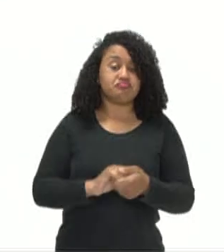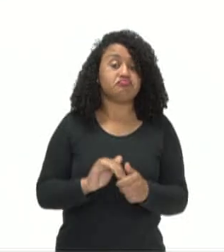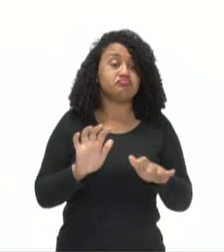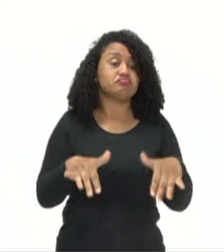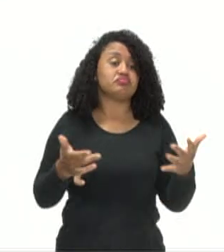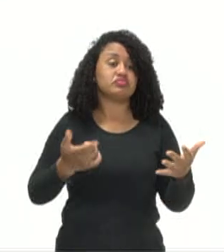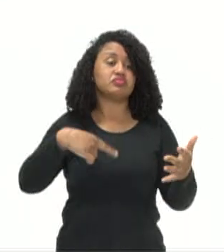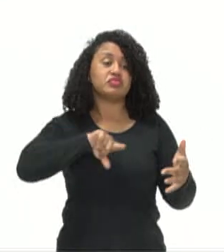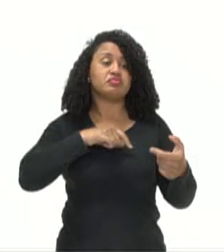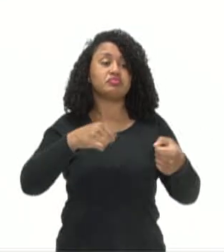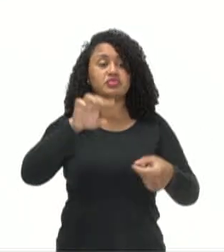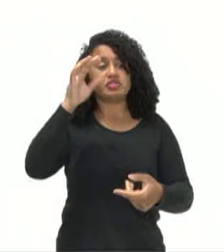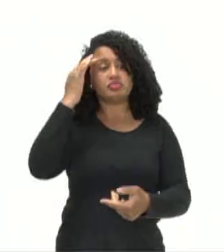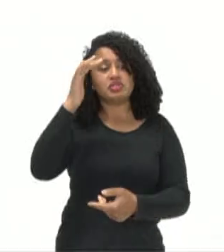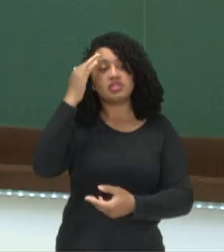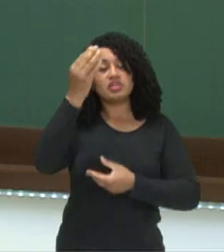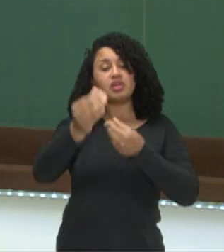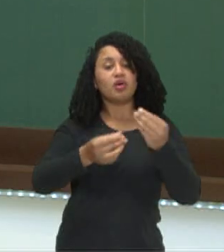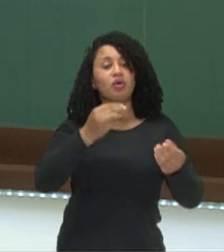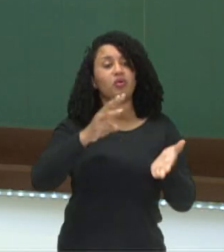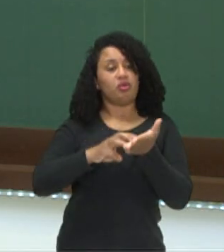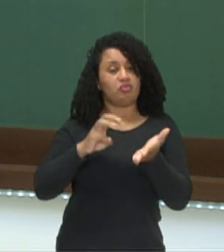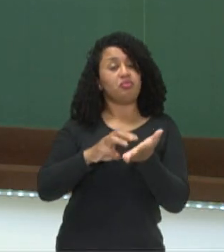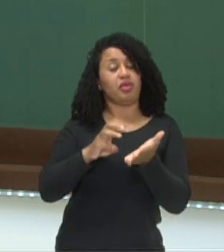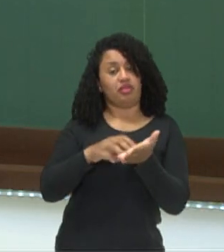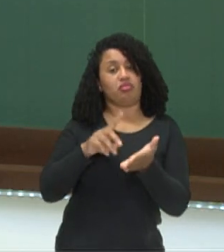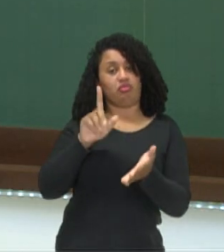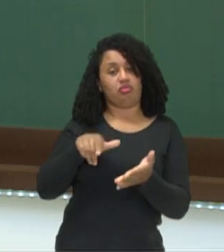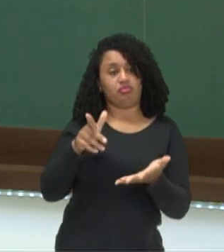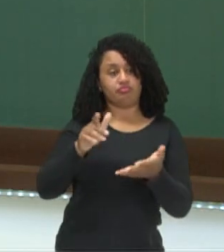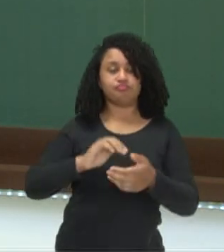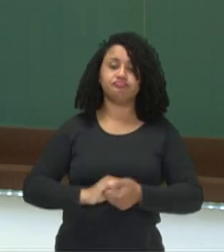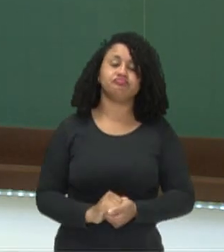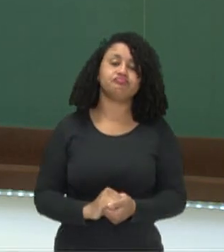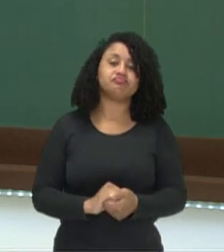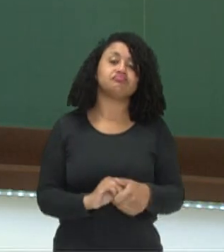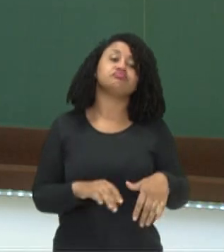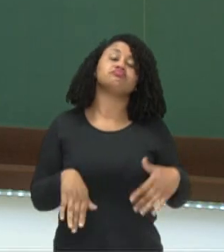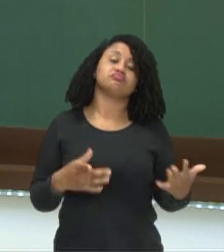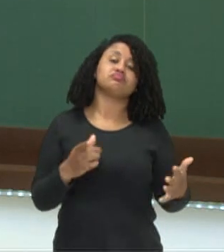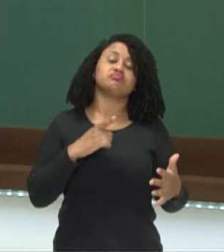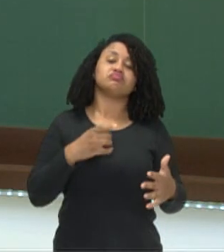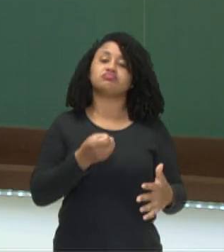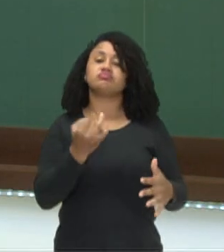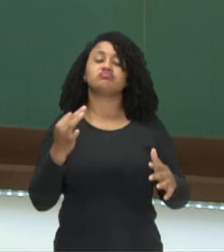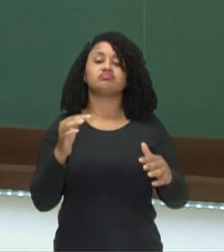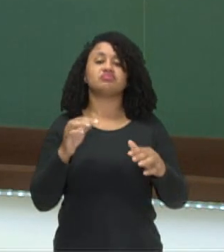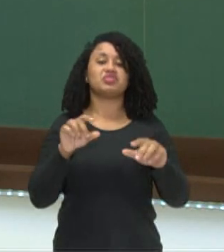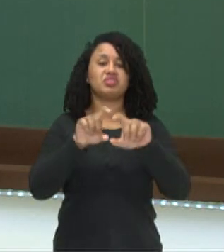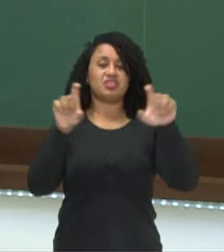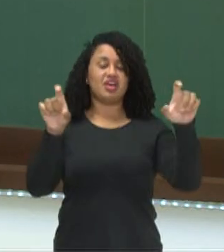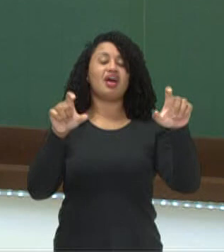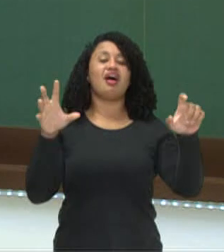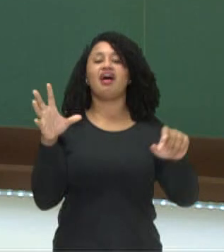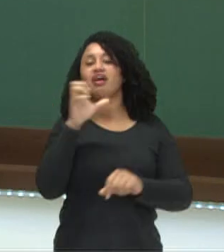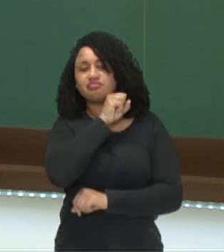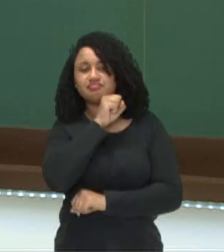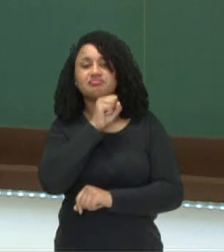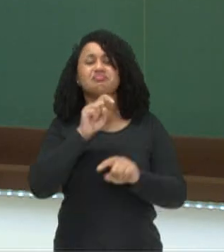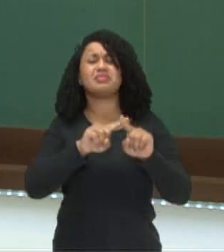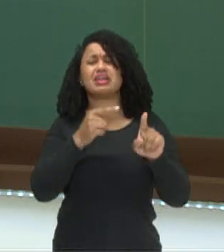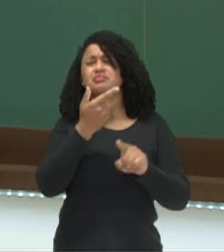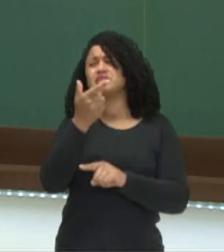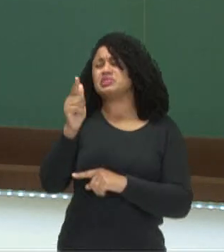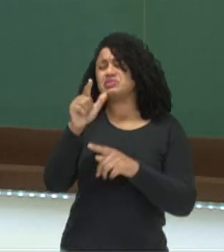isso, vamos primeiro entender como é que esse método funciona, ok? Então, para algumas equações, ela é bem rapidona. Agora,